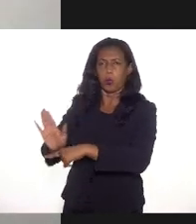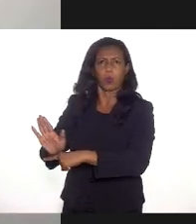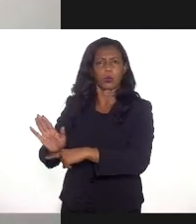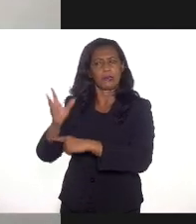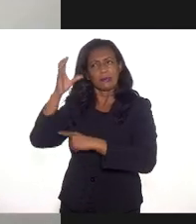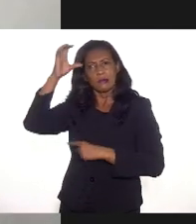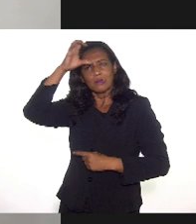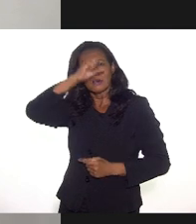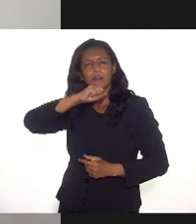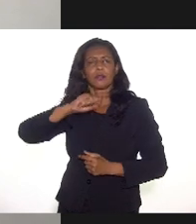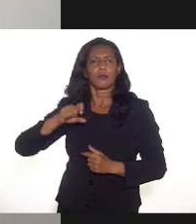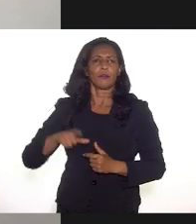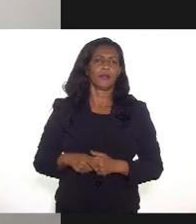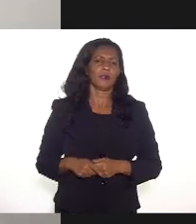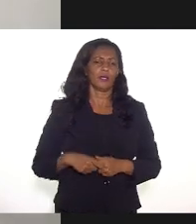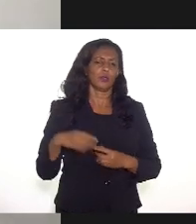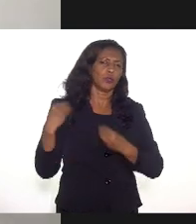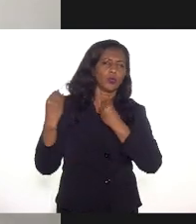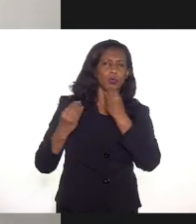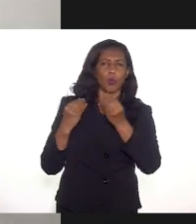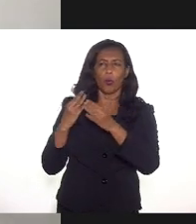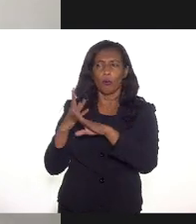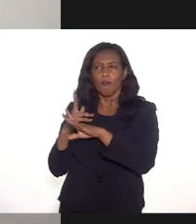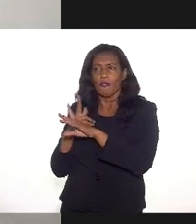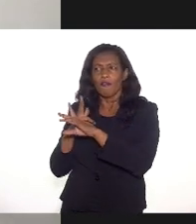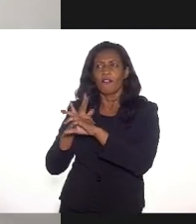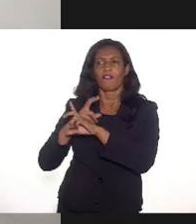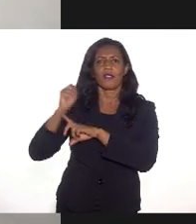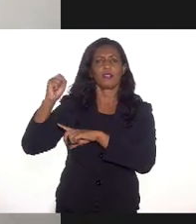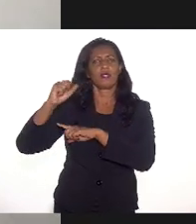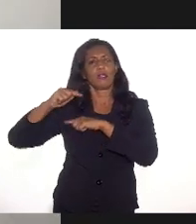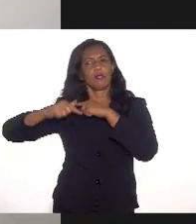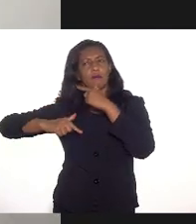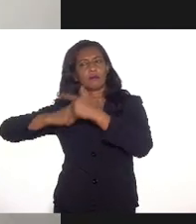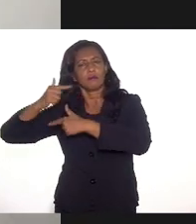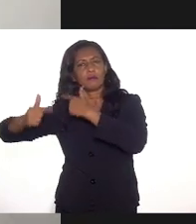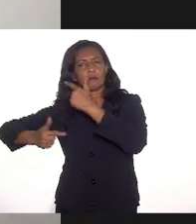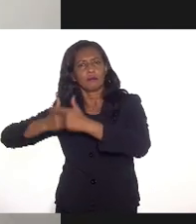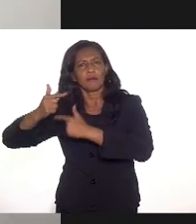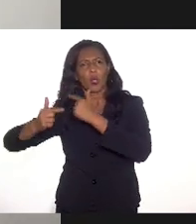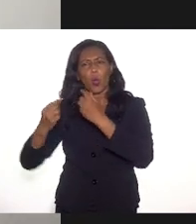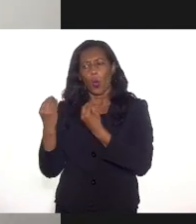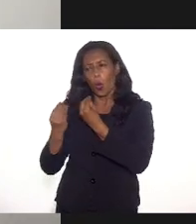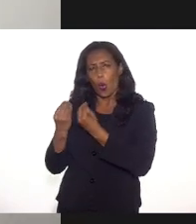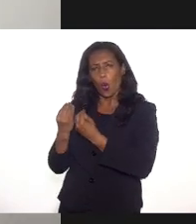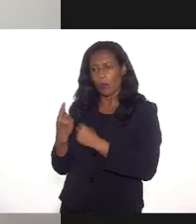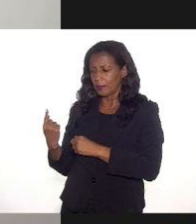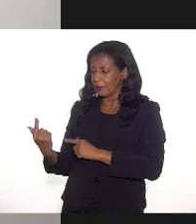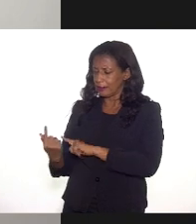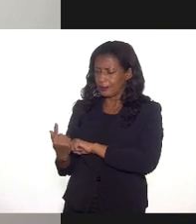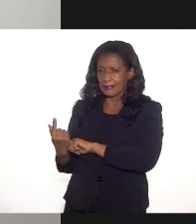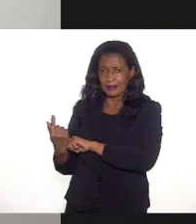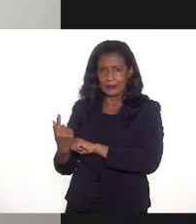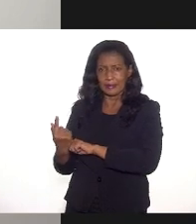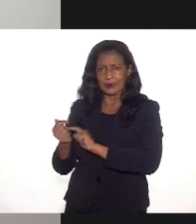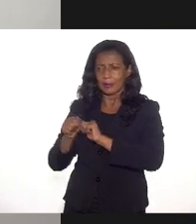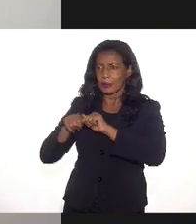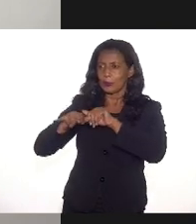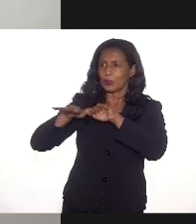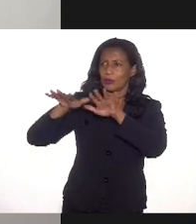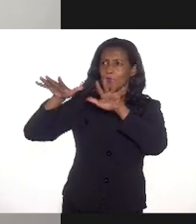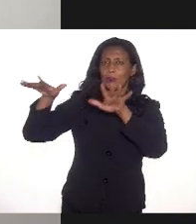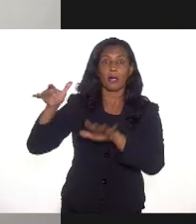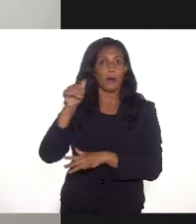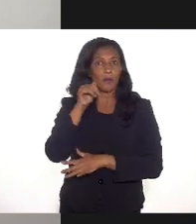compreensão de como avançar no mercado de trabalho, de como sair da informalidade para a formalidade. As mulheres